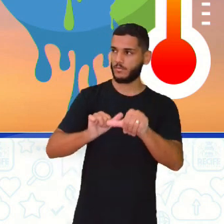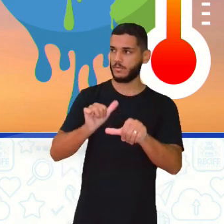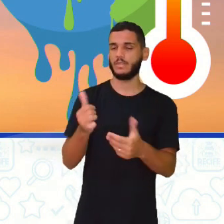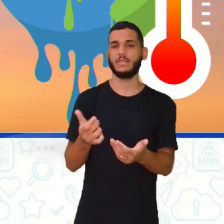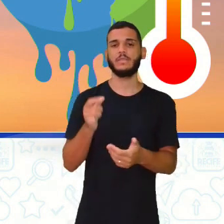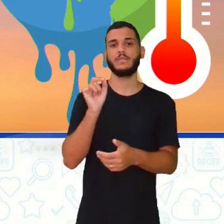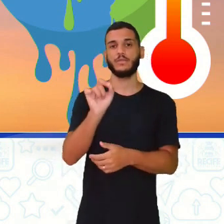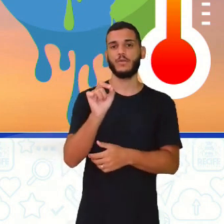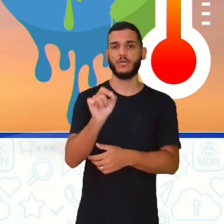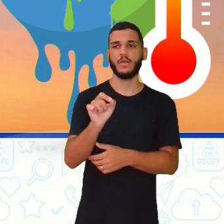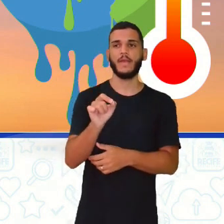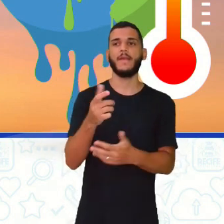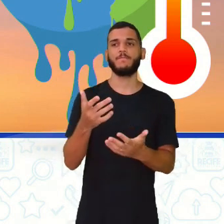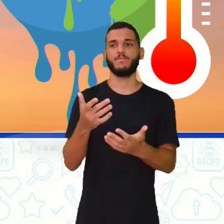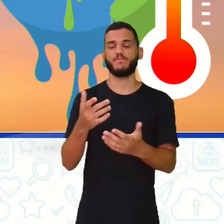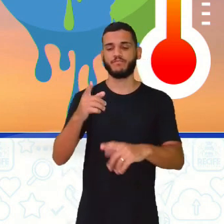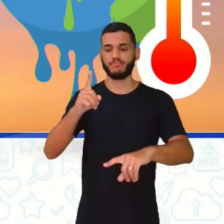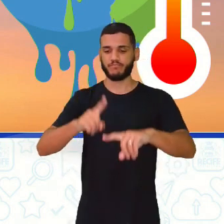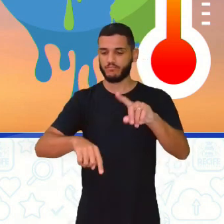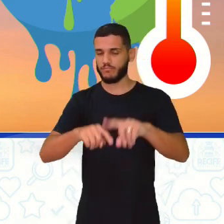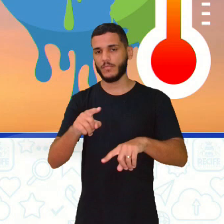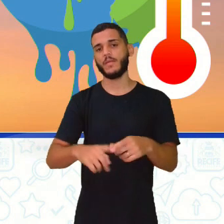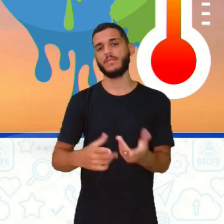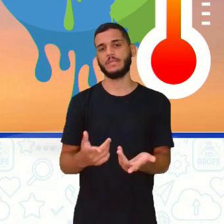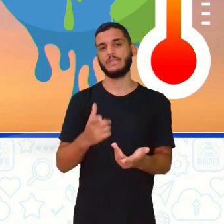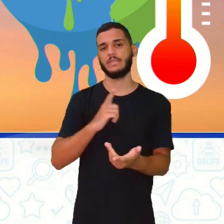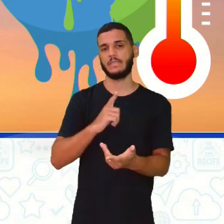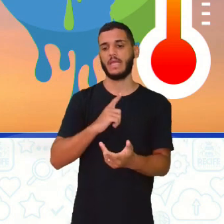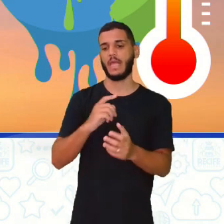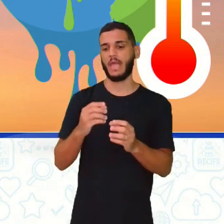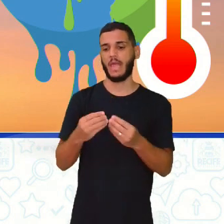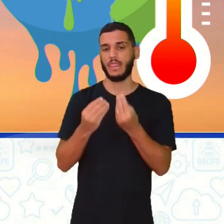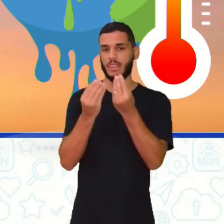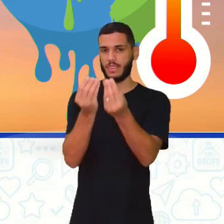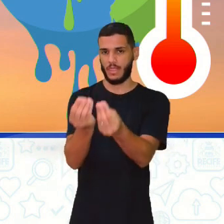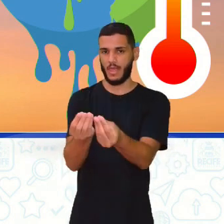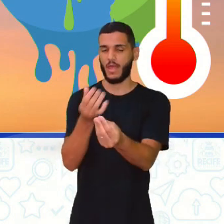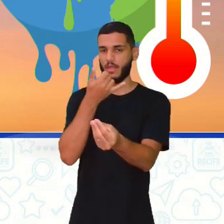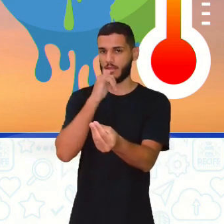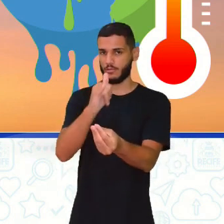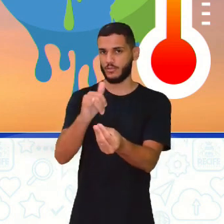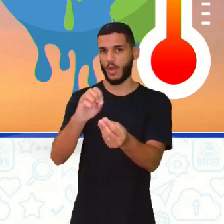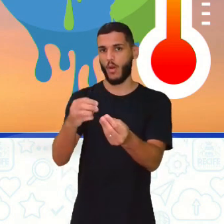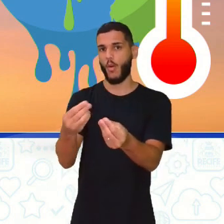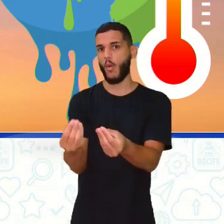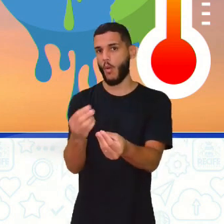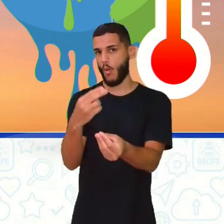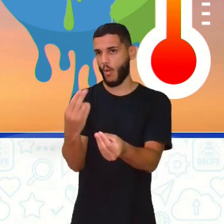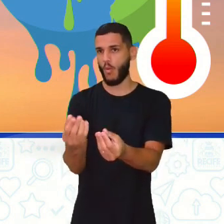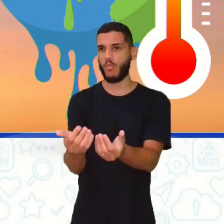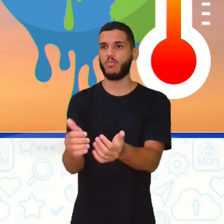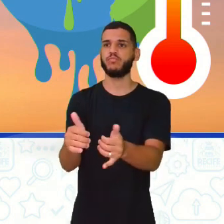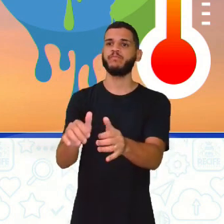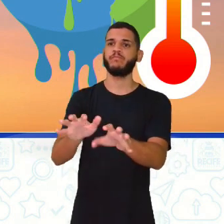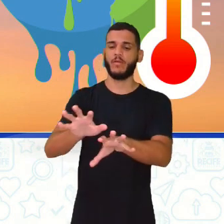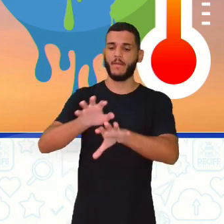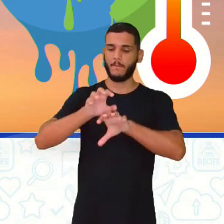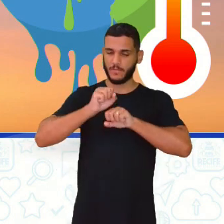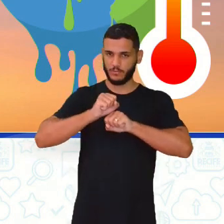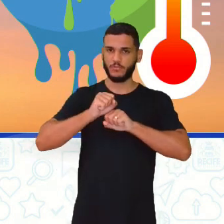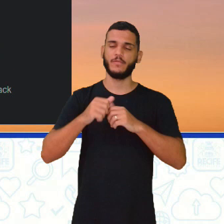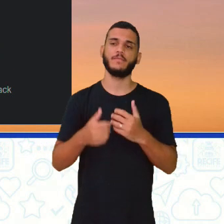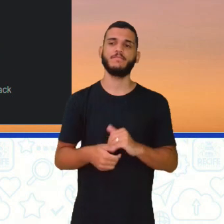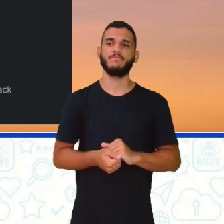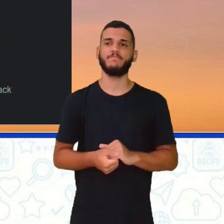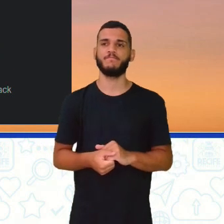receber ou a ceder energia, né? Então, é isso que a termologia apresenta para a gente em forma de